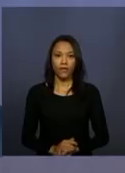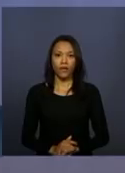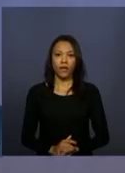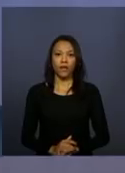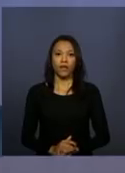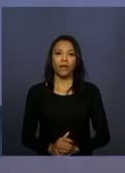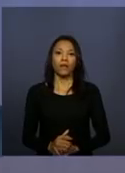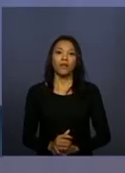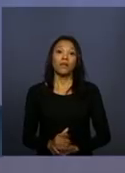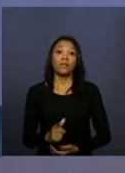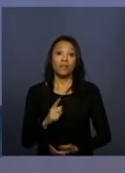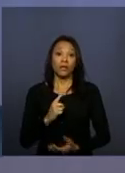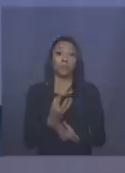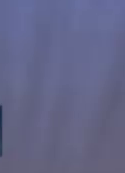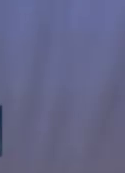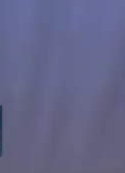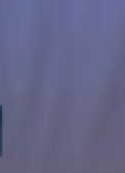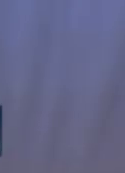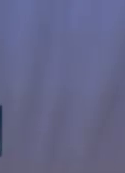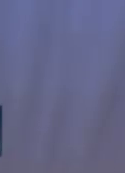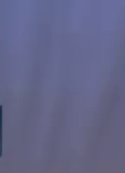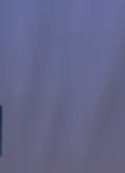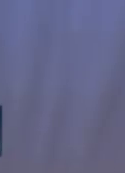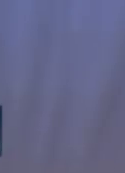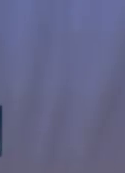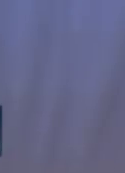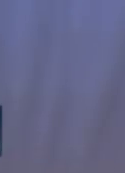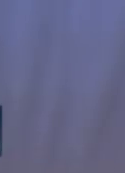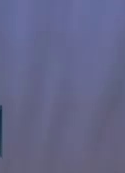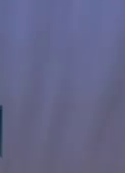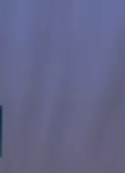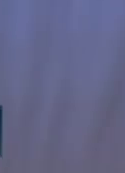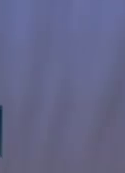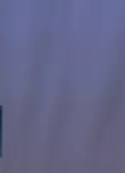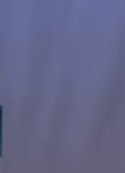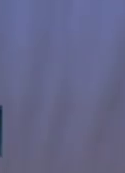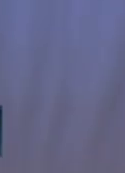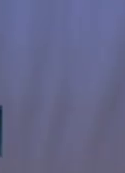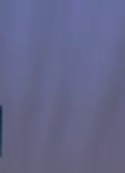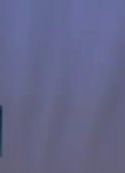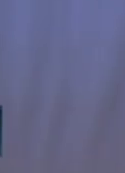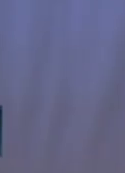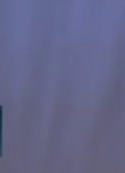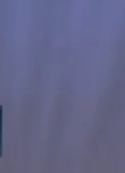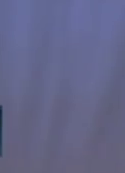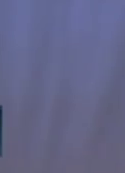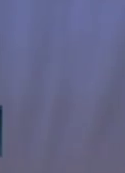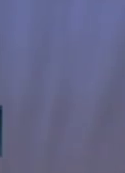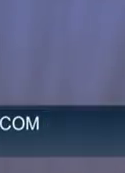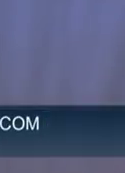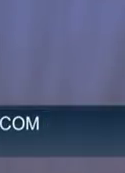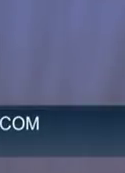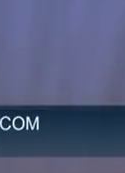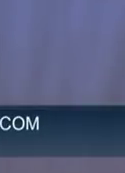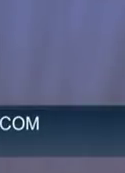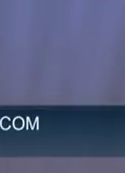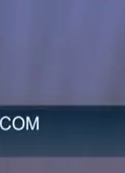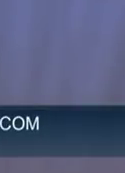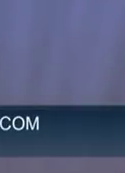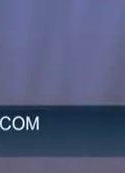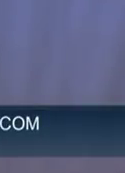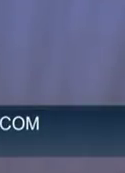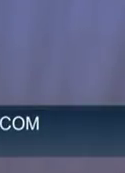rua nesse país que disputa a sua alimentação com gato e cachorro. Né? Num país desse, onde que a gente,